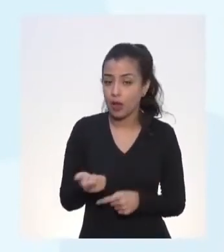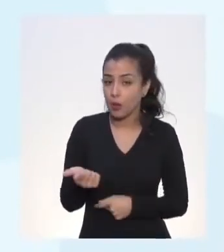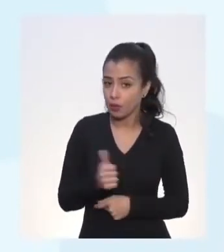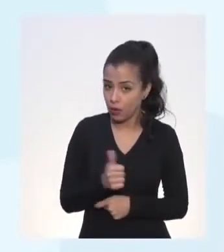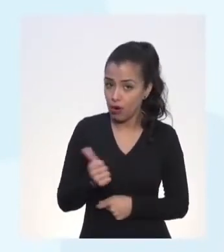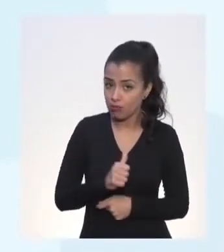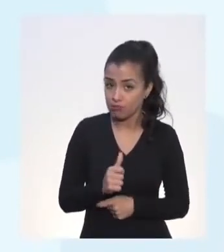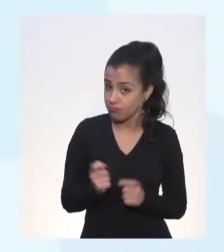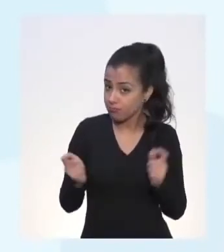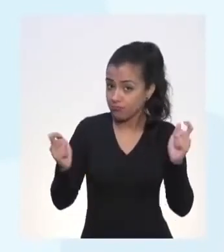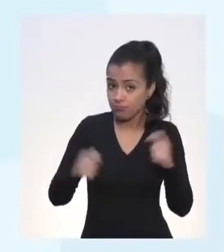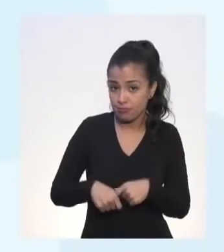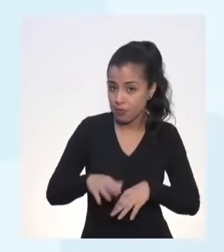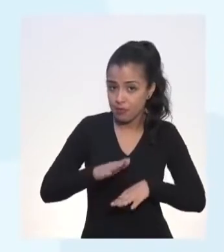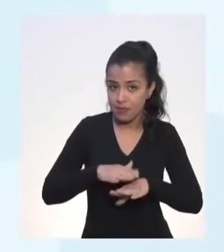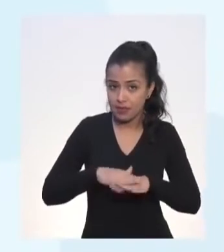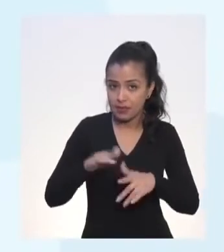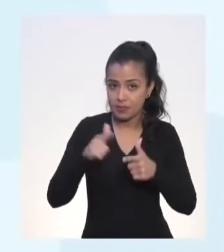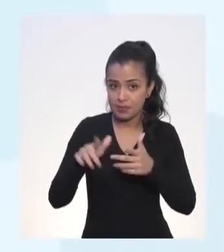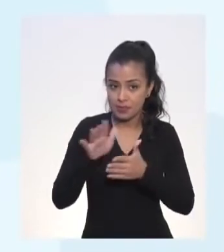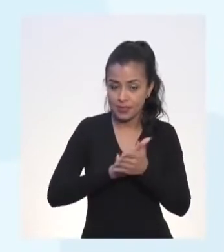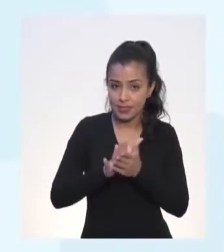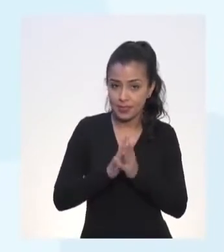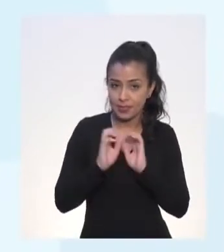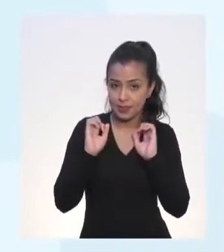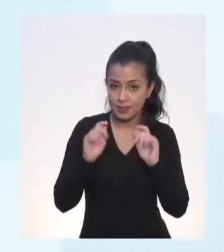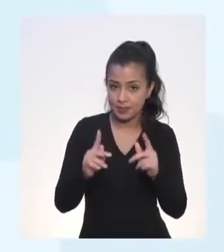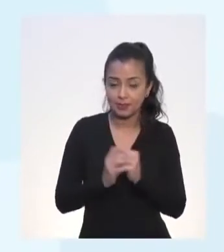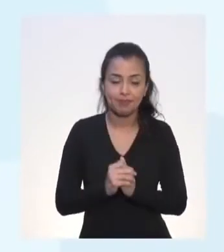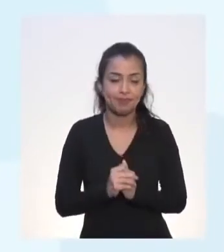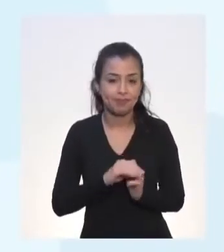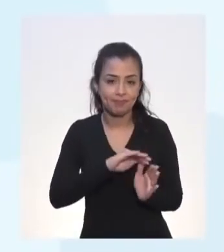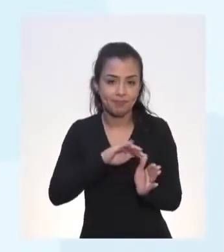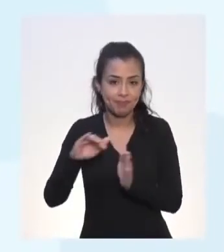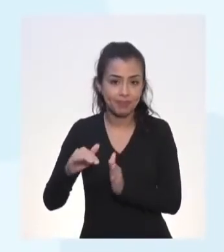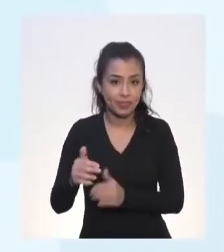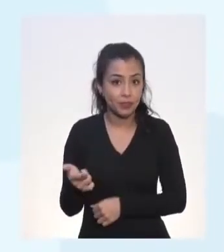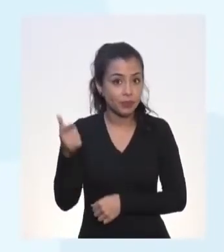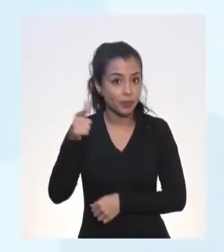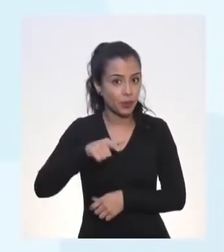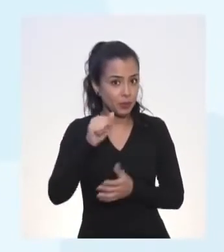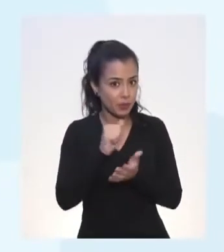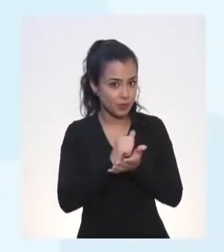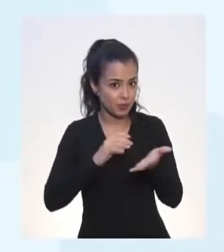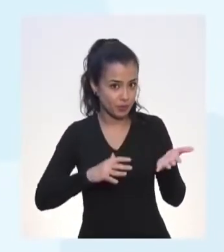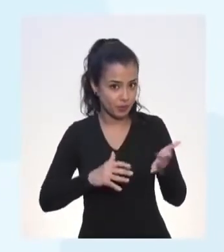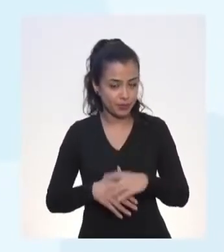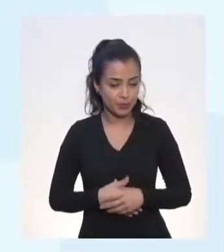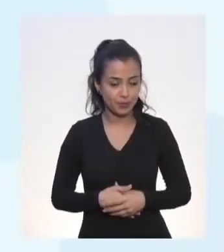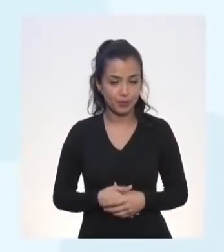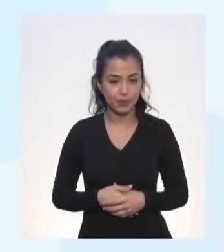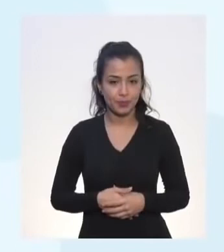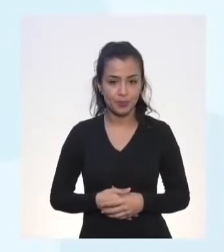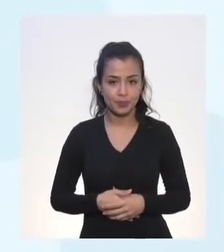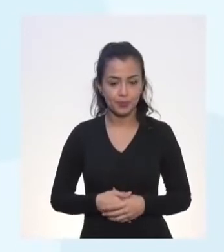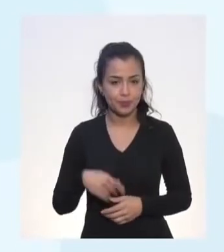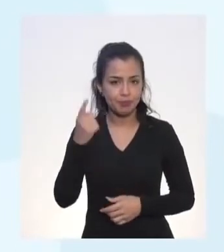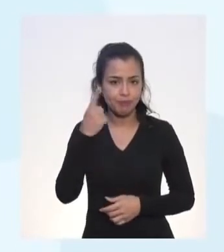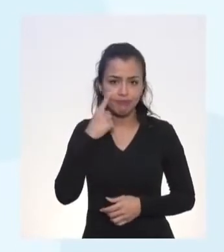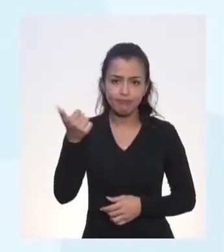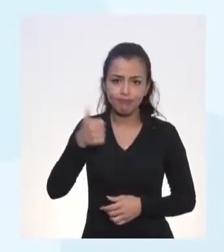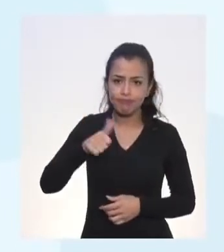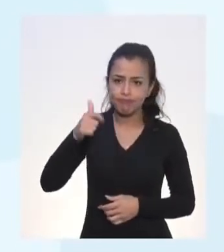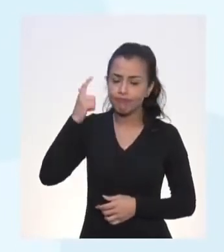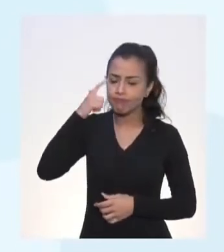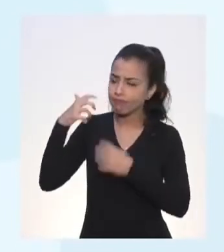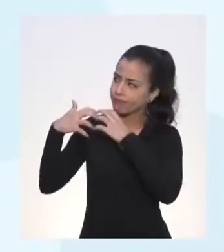Posso fazer? Posso, sem muito problema, tá, ok? Olha lá na sequência, Tony. Vamos para mais uma atividade? Vamos lá. Vamos lá. Analise o problema a